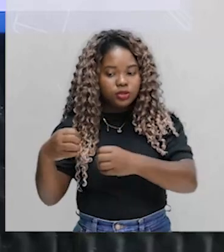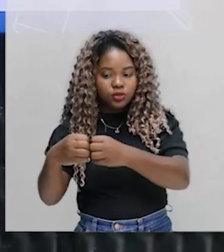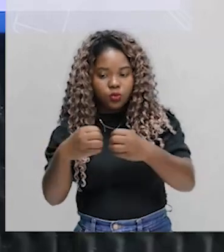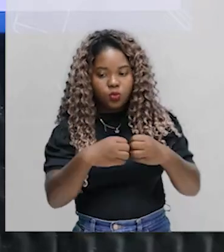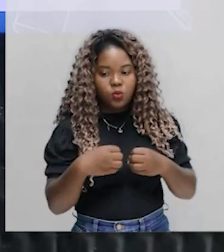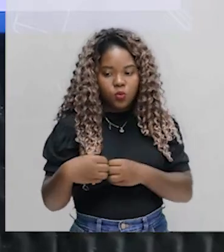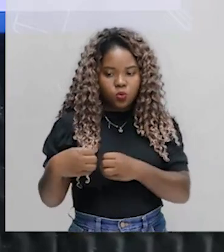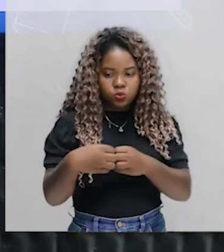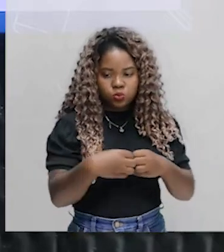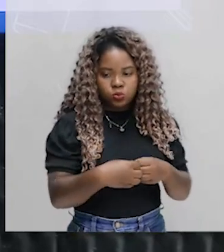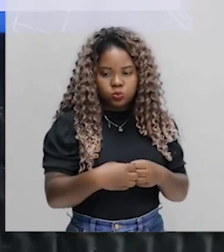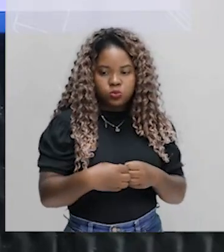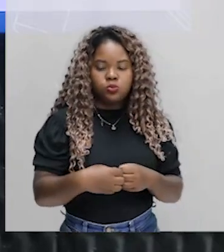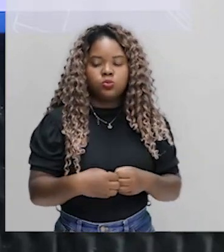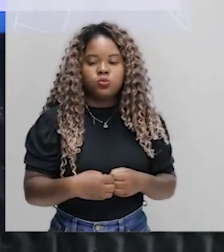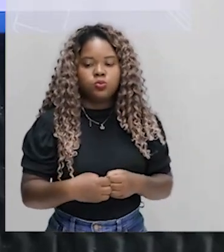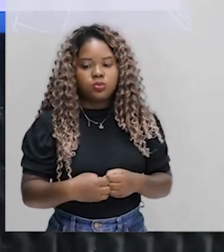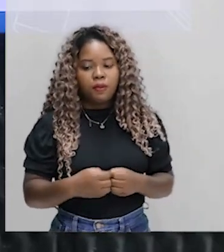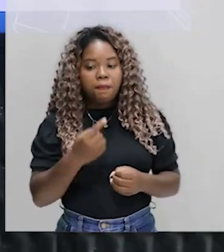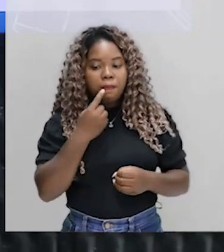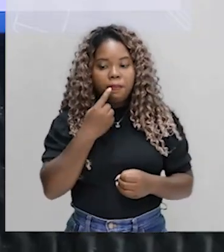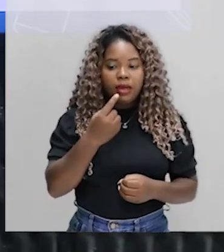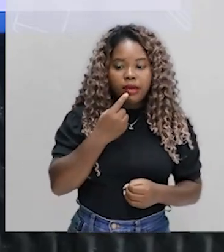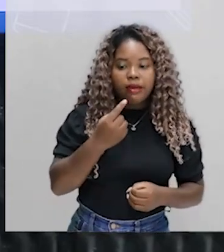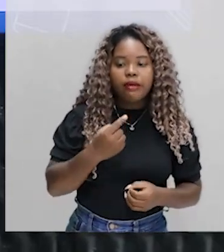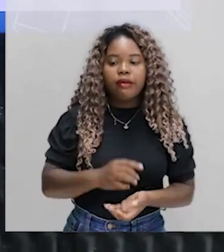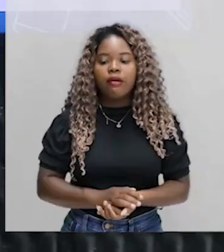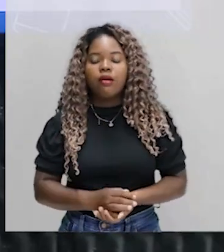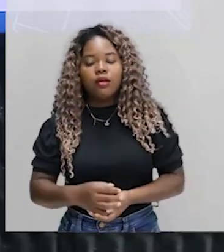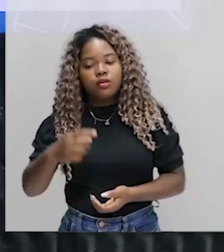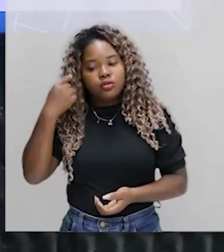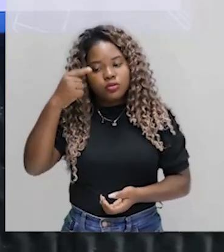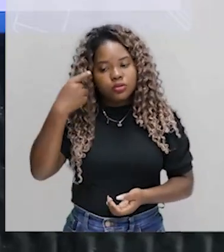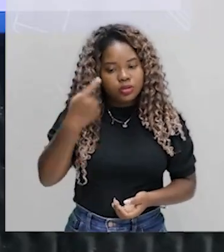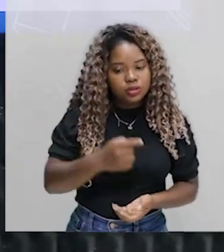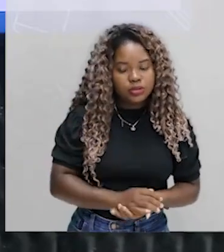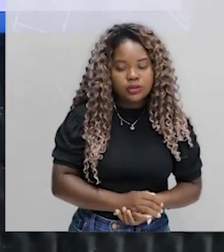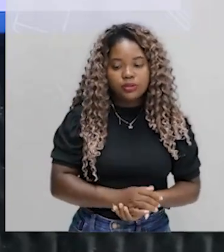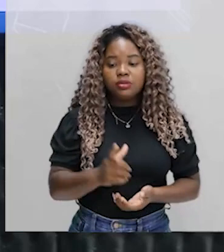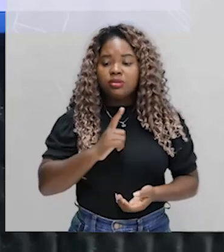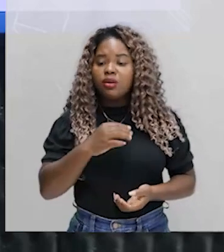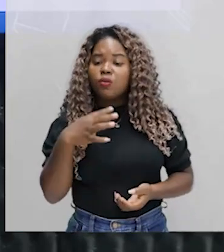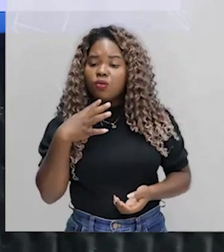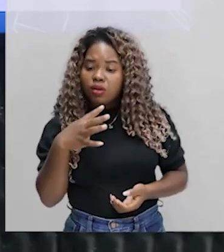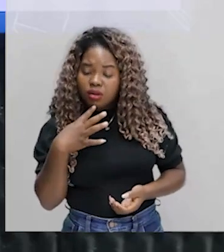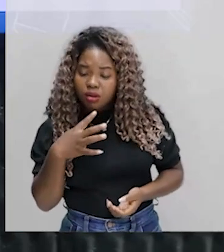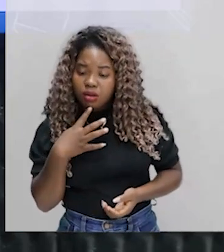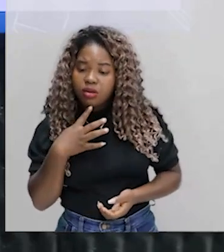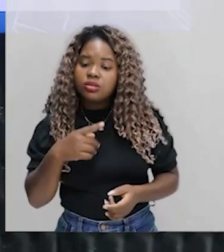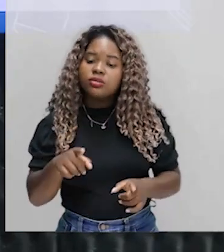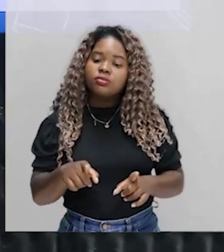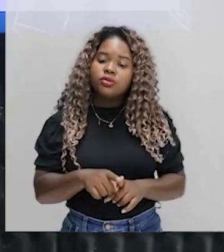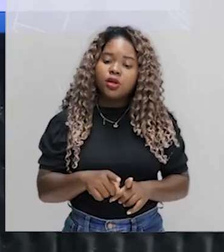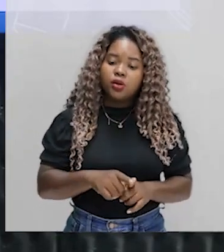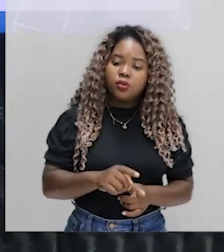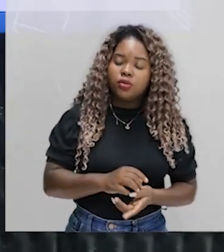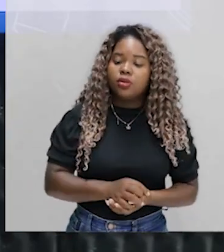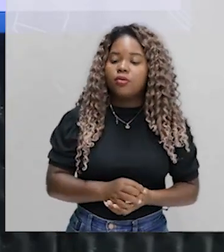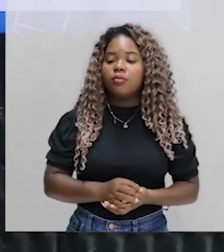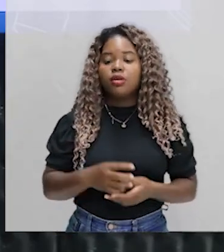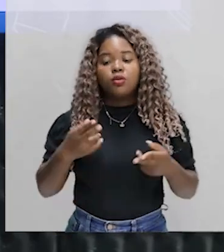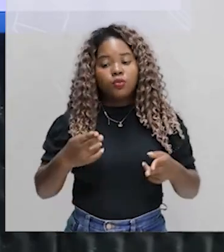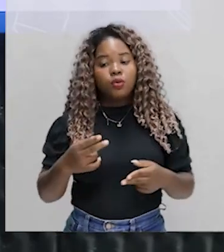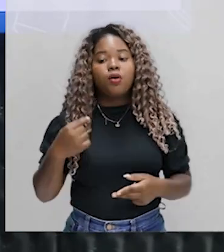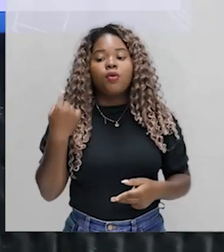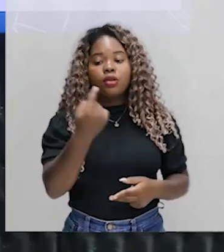Espanha, mesmo que o espanhol não seja a sua língua oficial, eles têm conhecimento, têm umas noções. Como